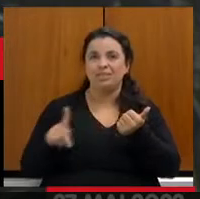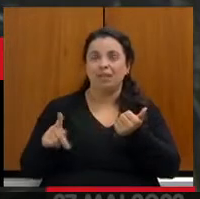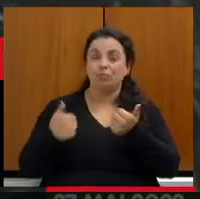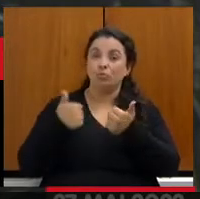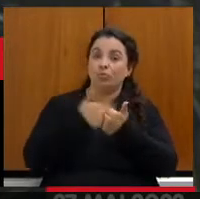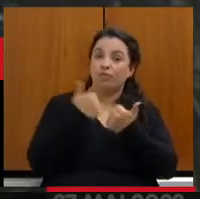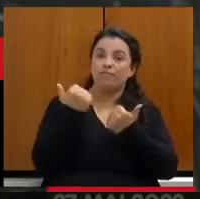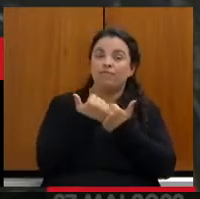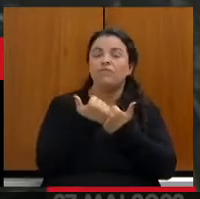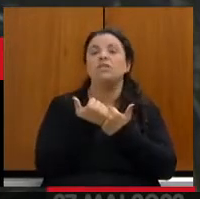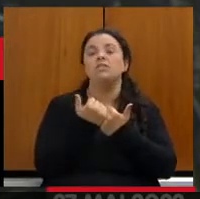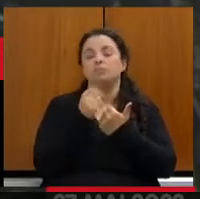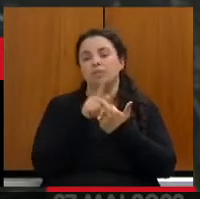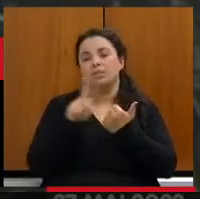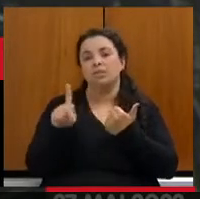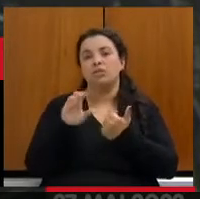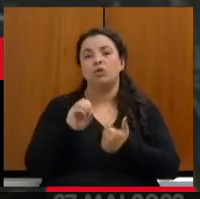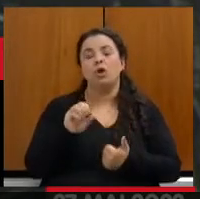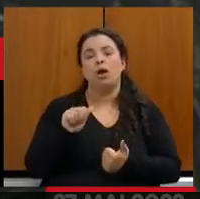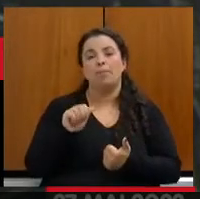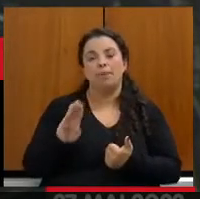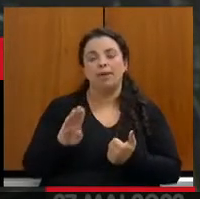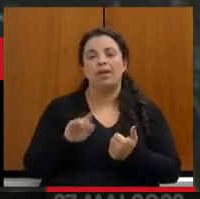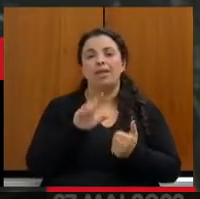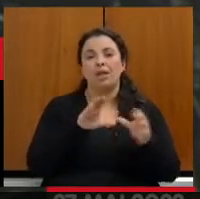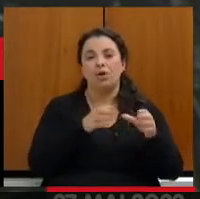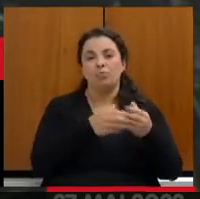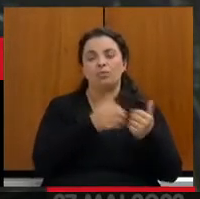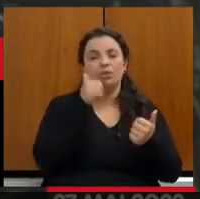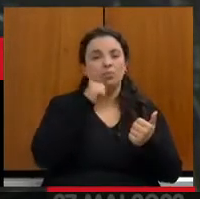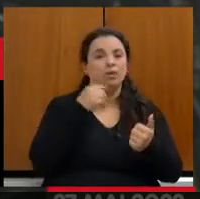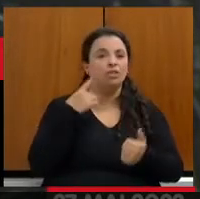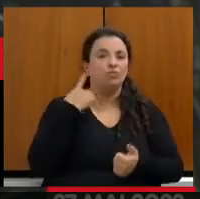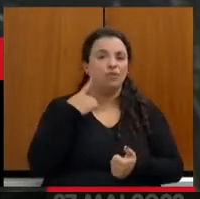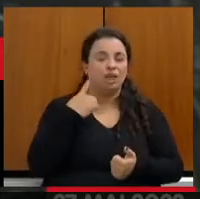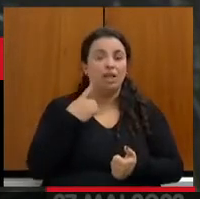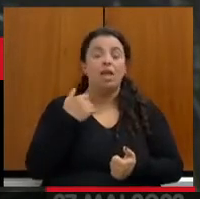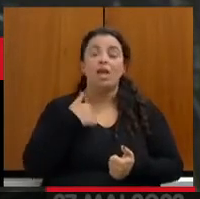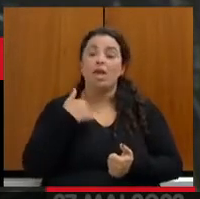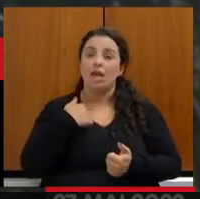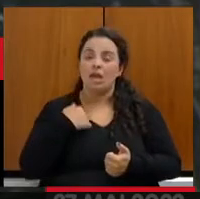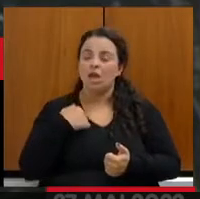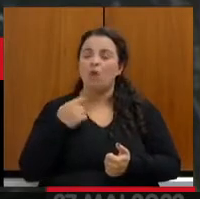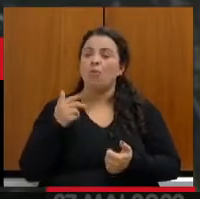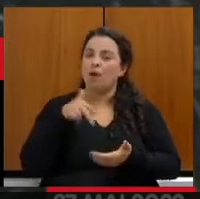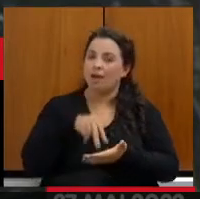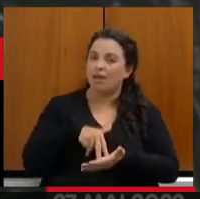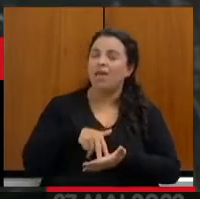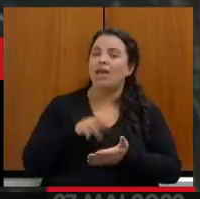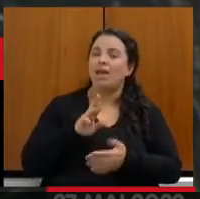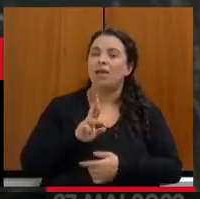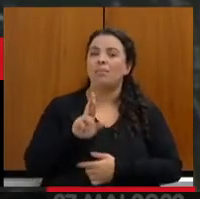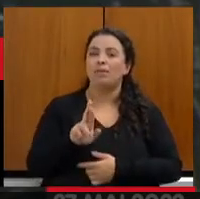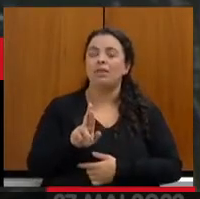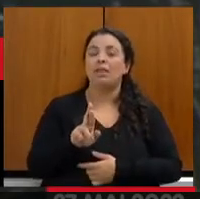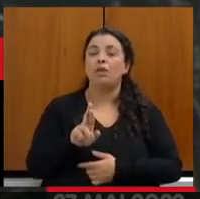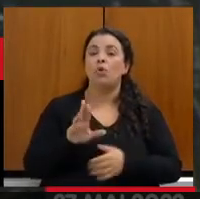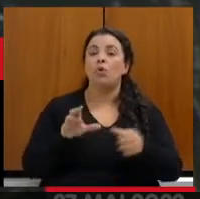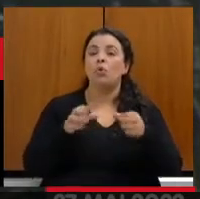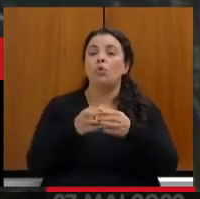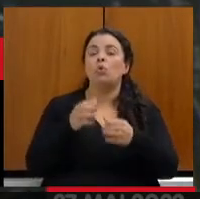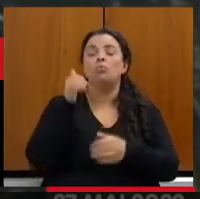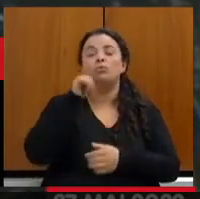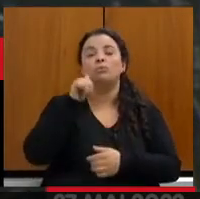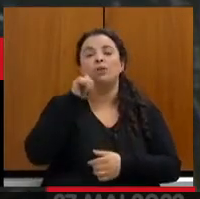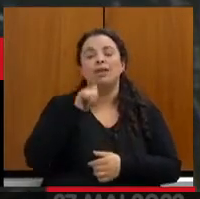presidente da Comissão da mulher advogada eu tô aqui representado a rede de mulheres do alto Jequitinhonha a